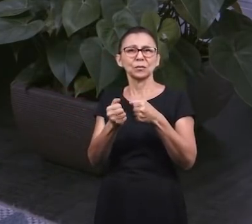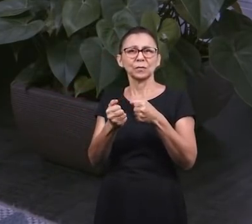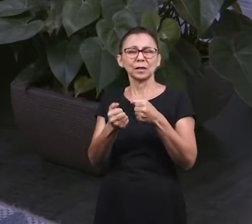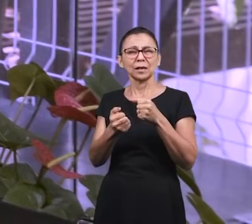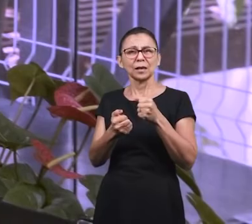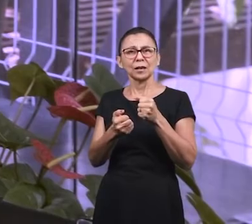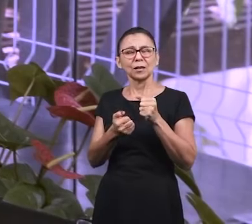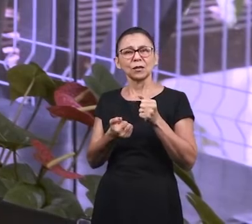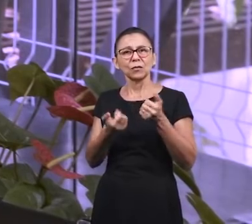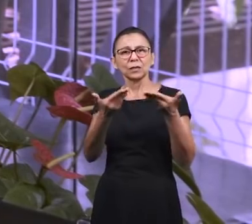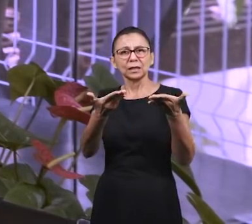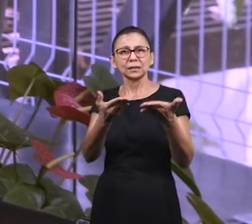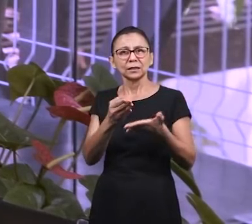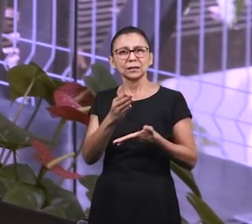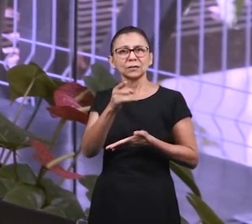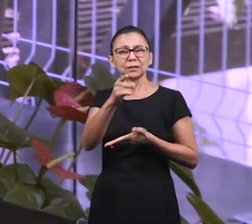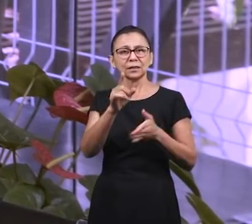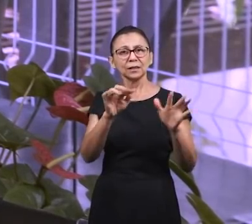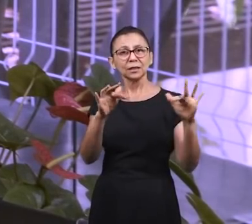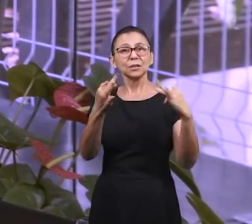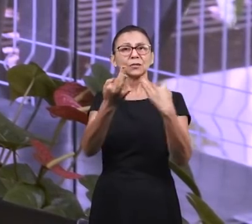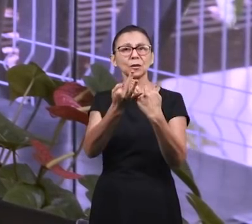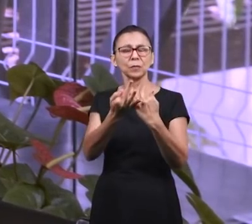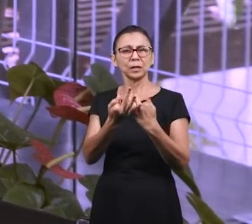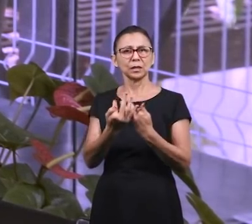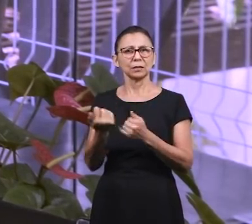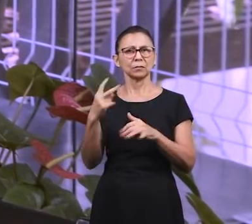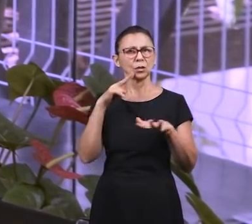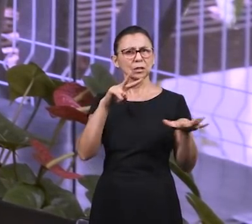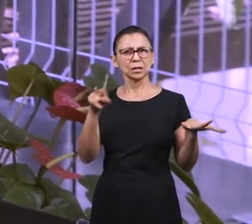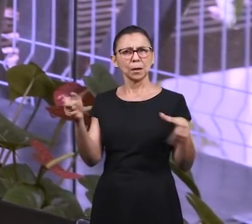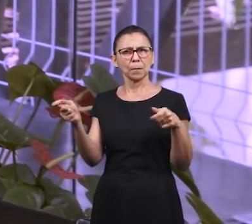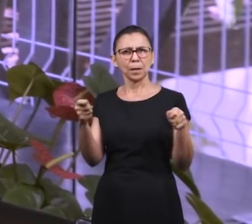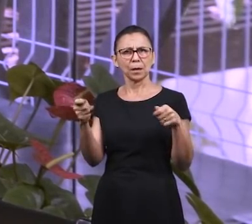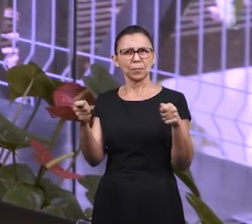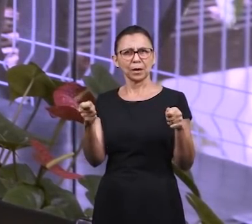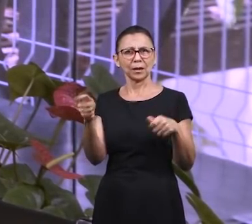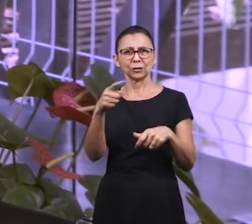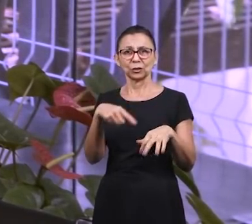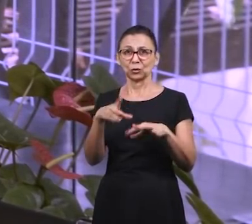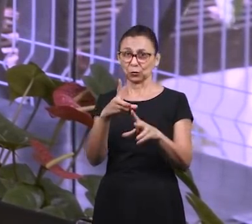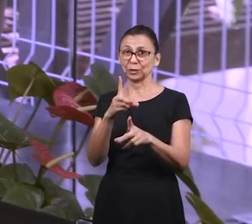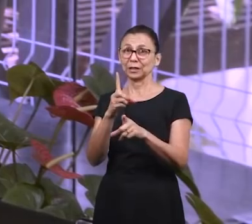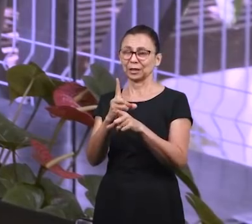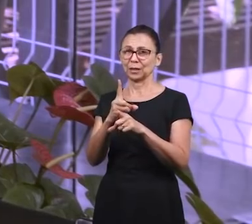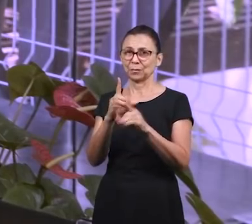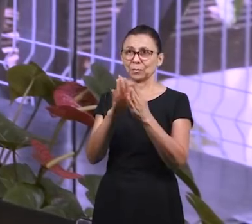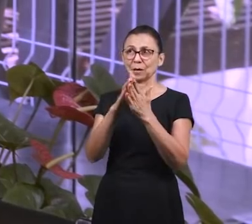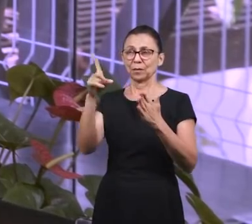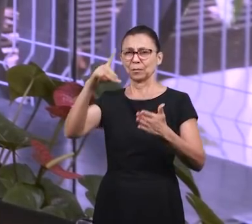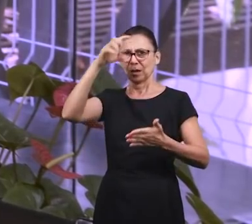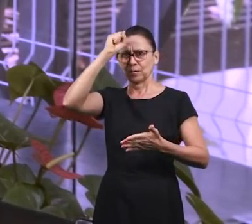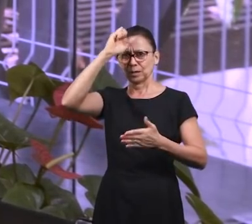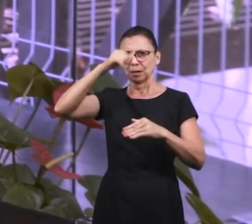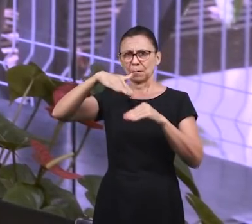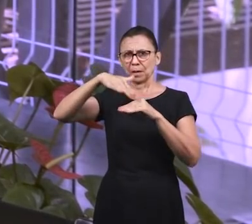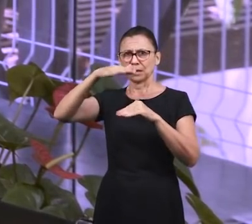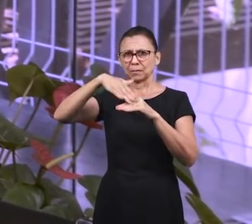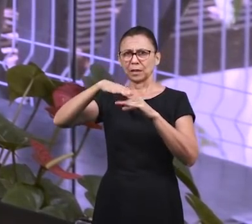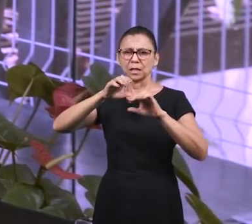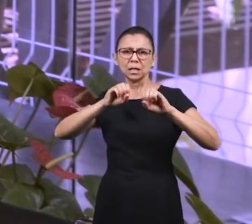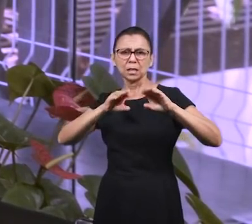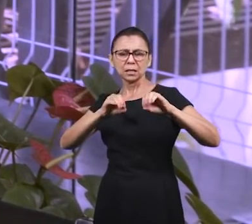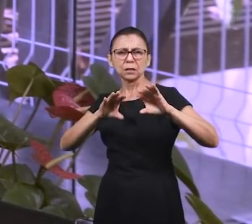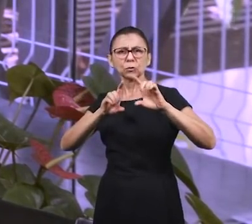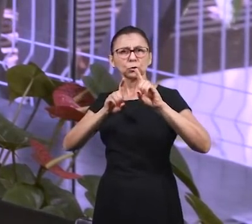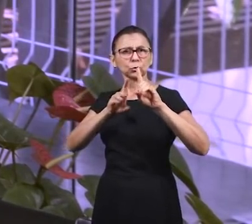sua família. Todas as semanas temos nos encontrado para aprender mais sobre a Palavra de Deus, seus ensinamentos, sua